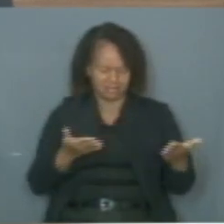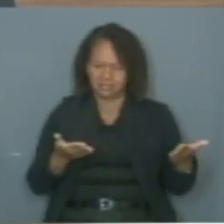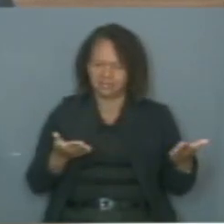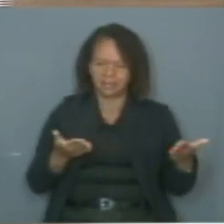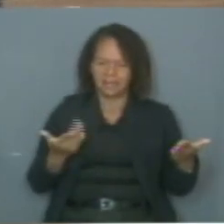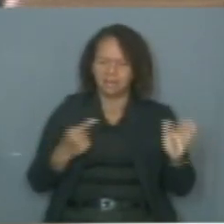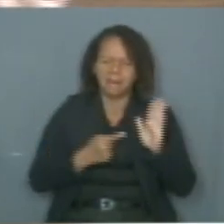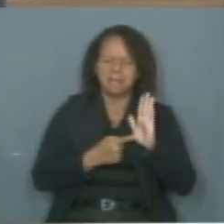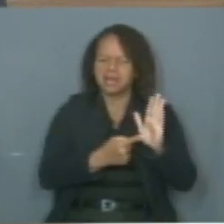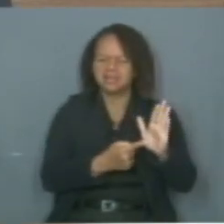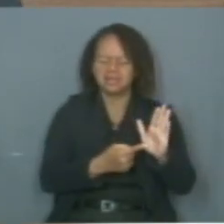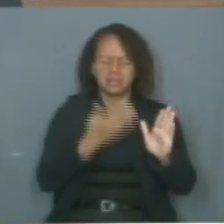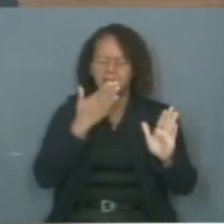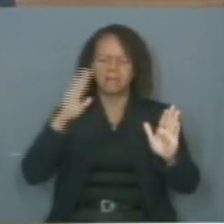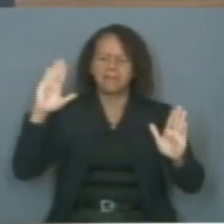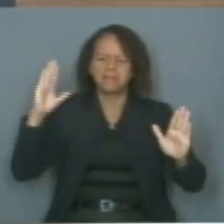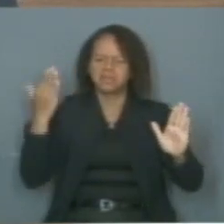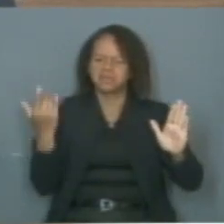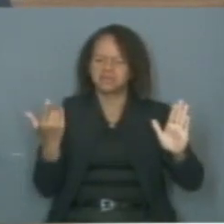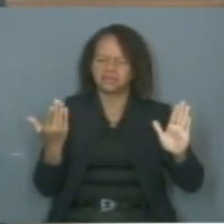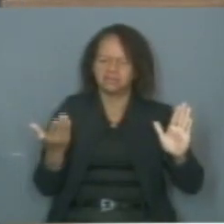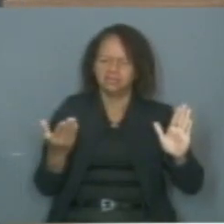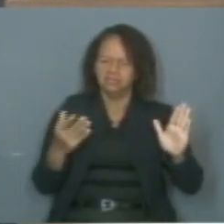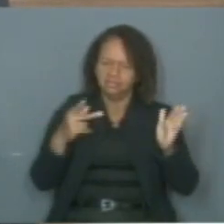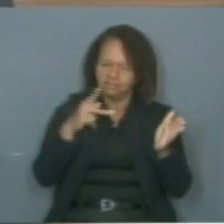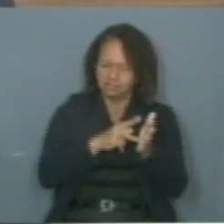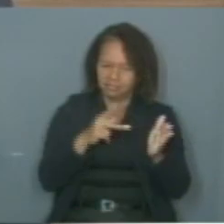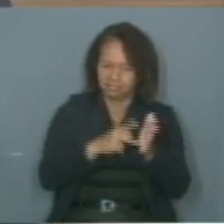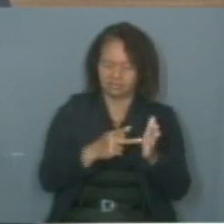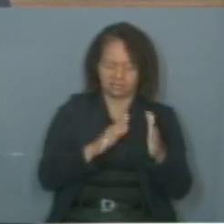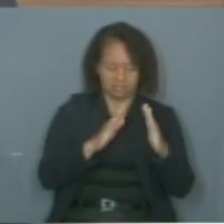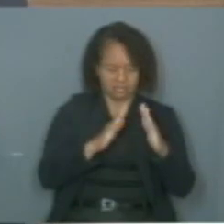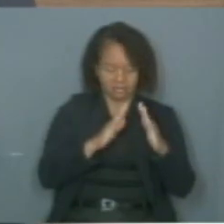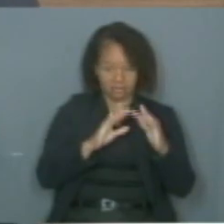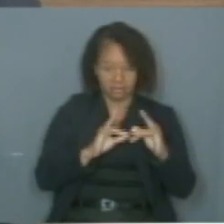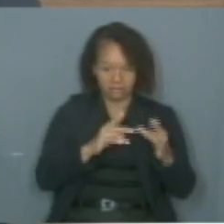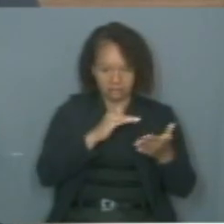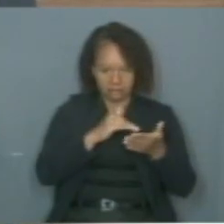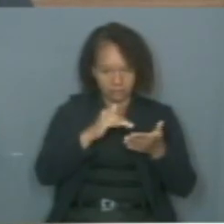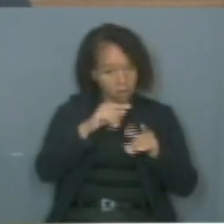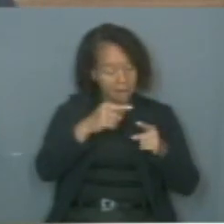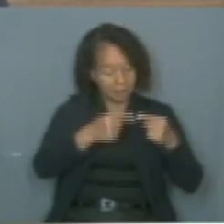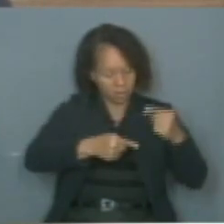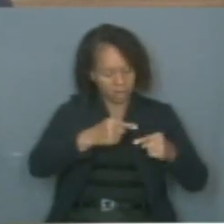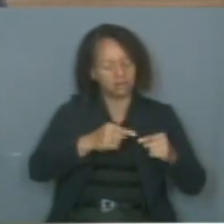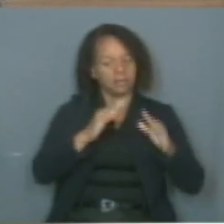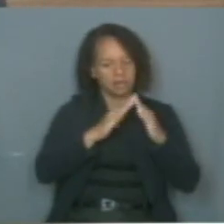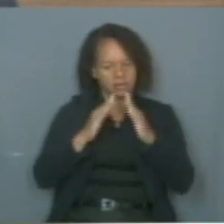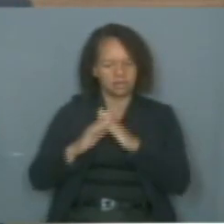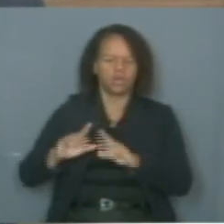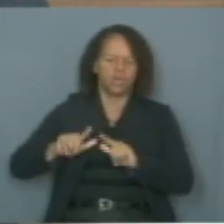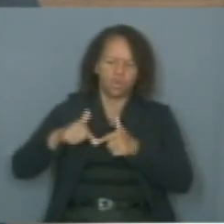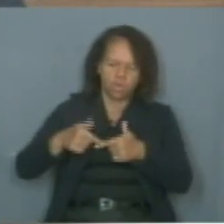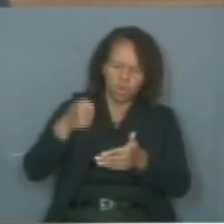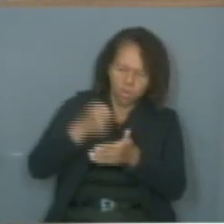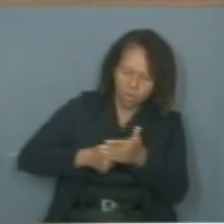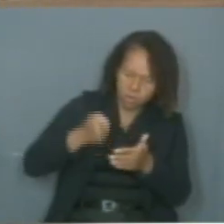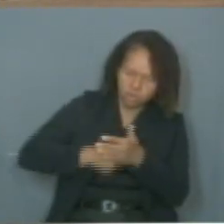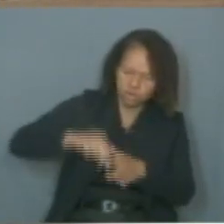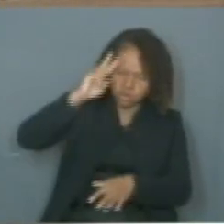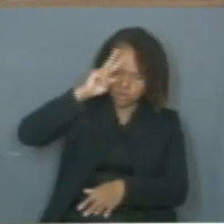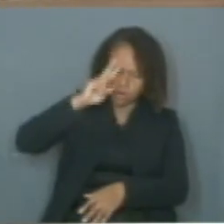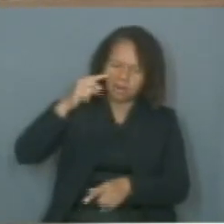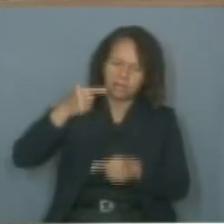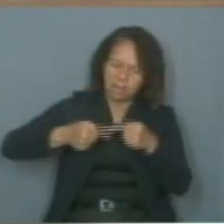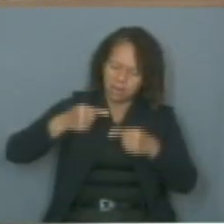não apresenta qualquer compromisso concreto com a política habitacional, né? A gente já vem uma luta aqui histórica no Recife por